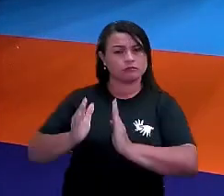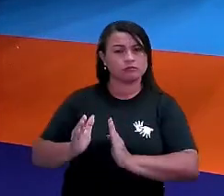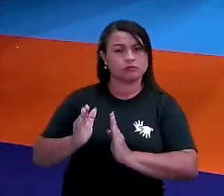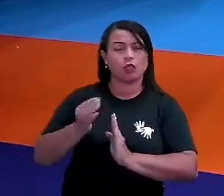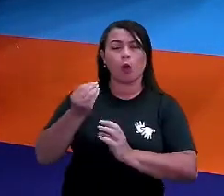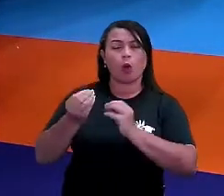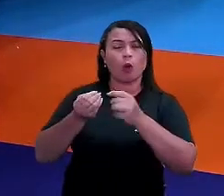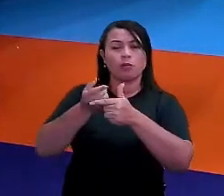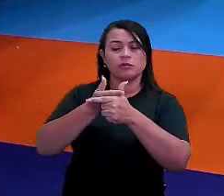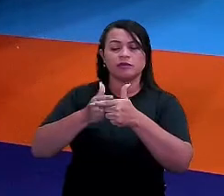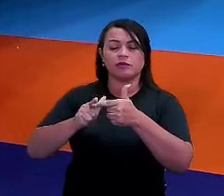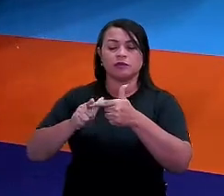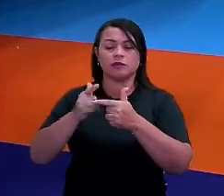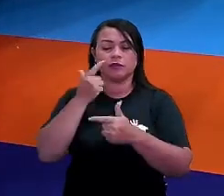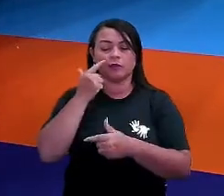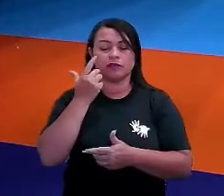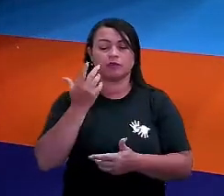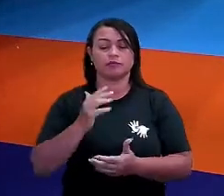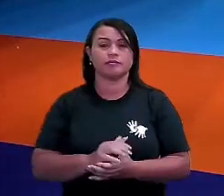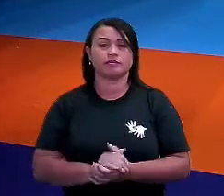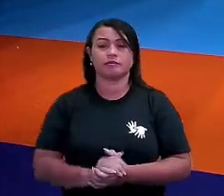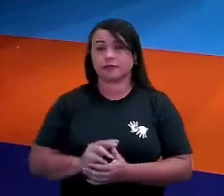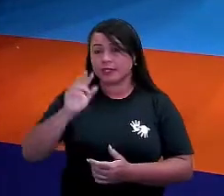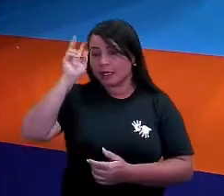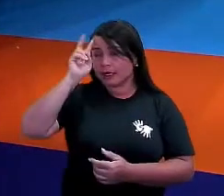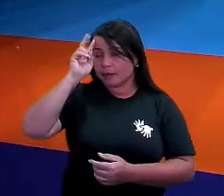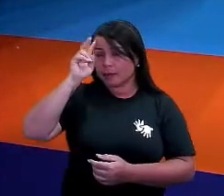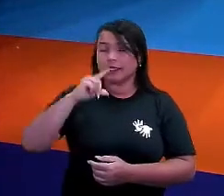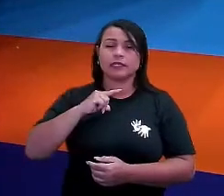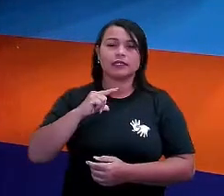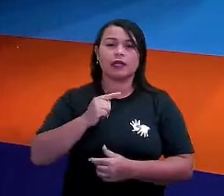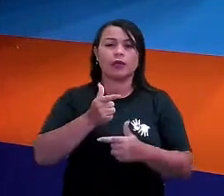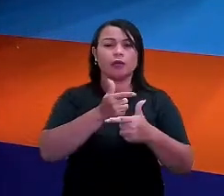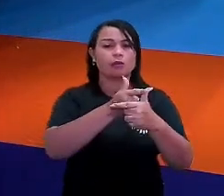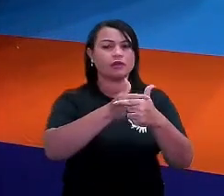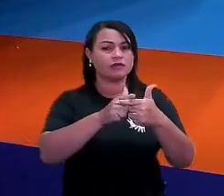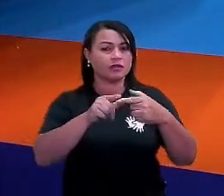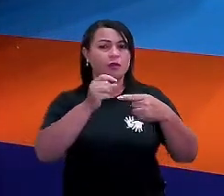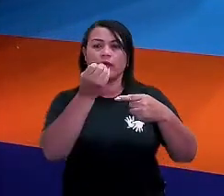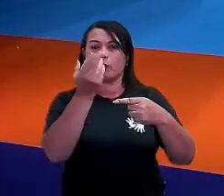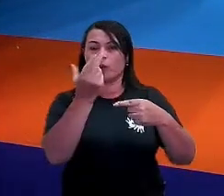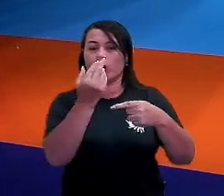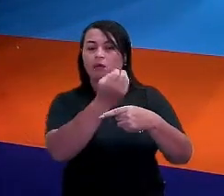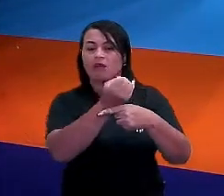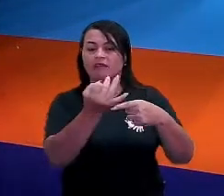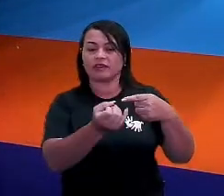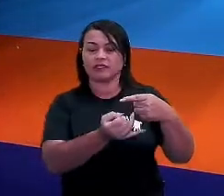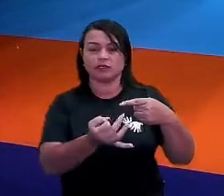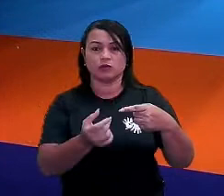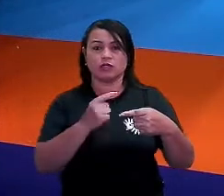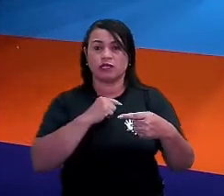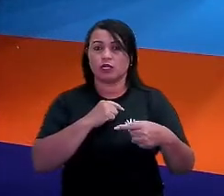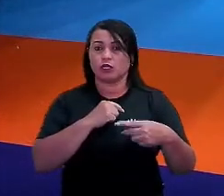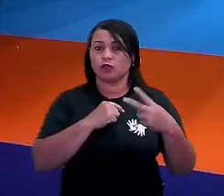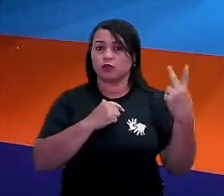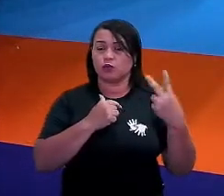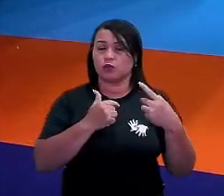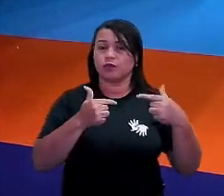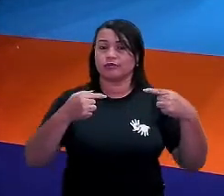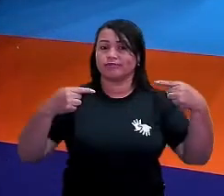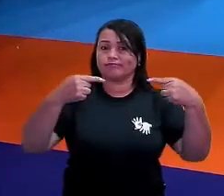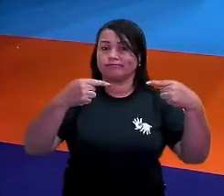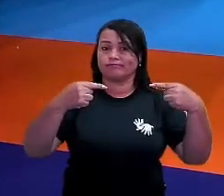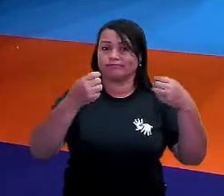ideia de divisão. Vejam aqui a ideia de divisão. Lembram lá que uma fração é uma divisão? Né? E eu estou aqui dividindo duas frações. Então, vamos botar um